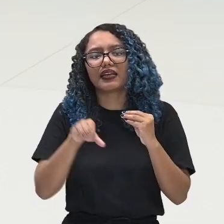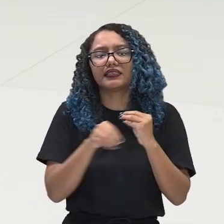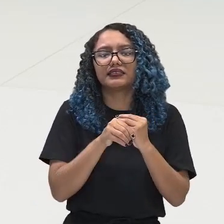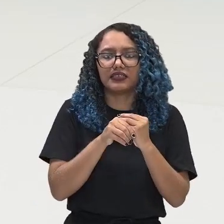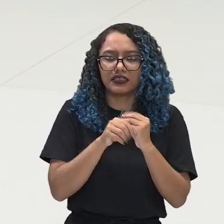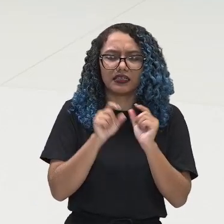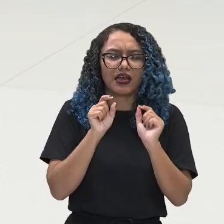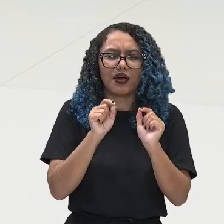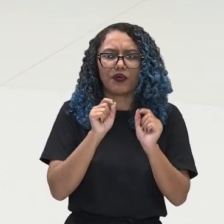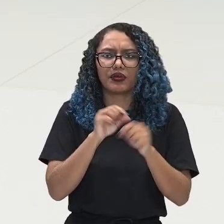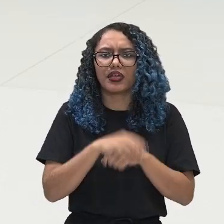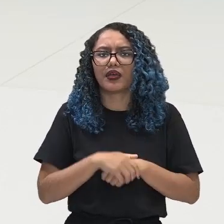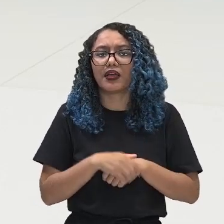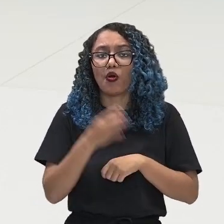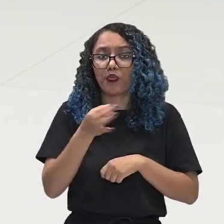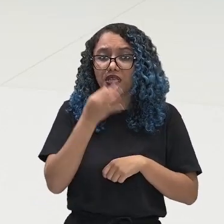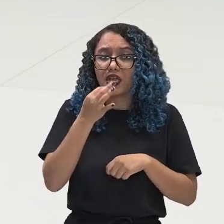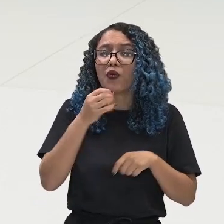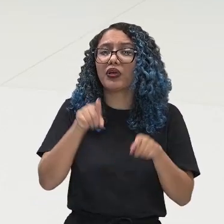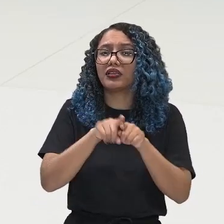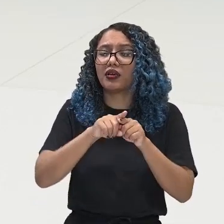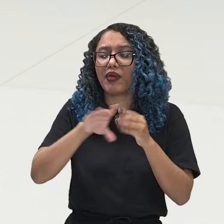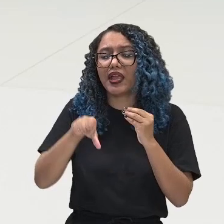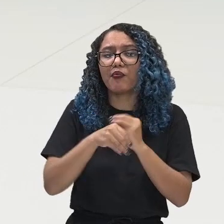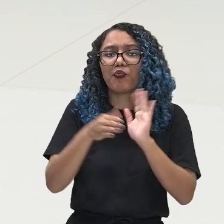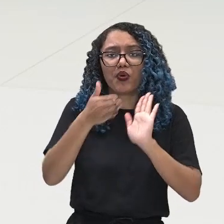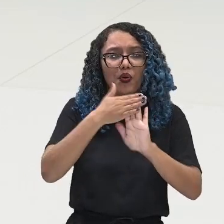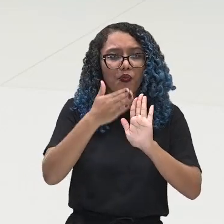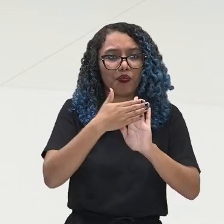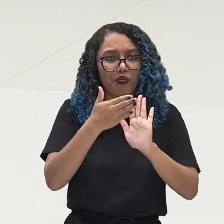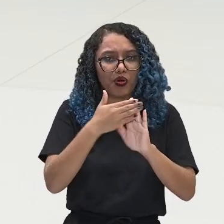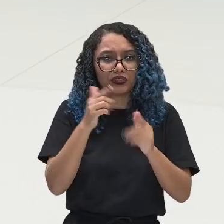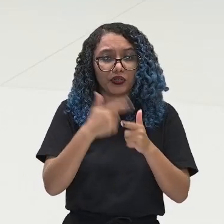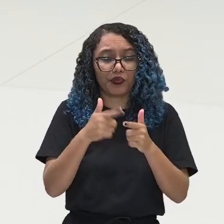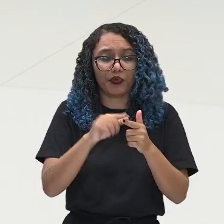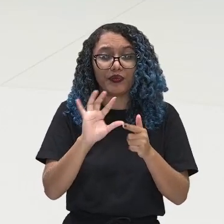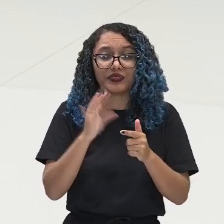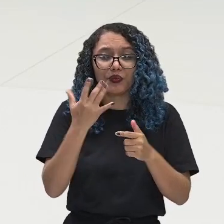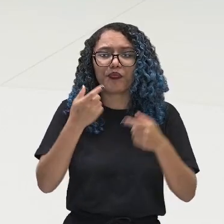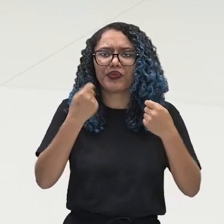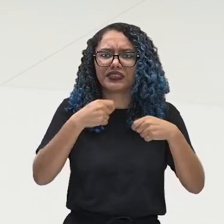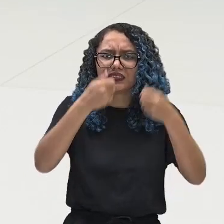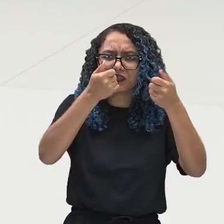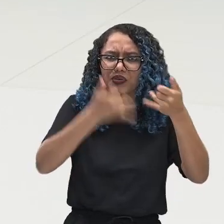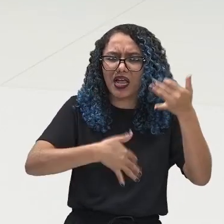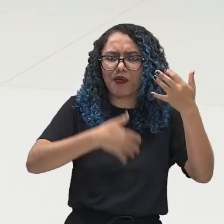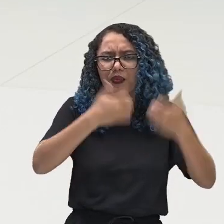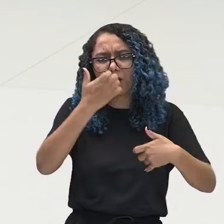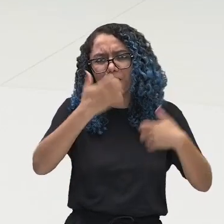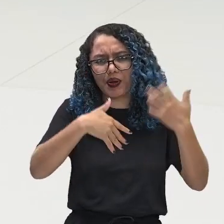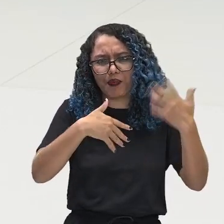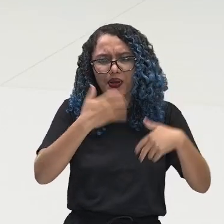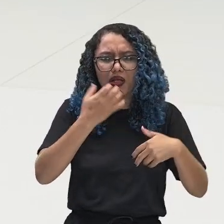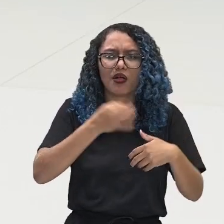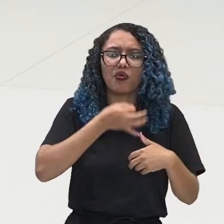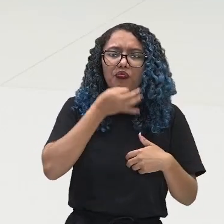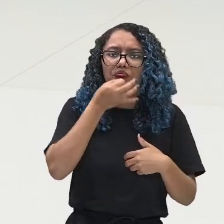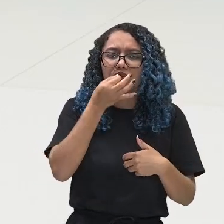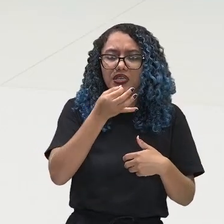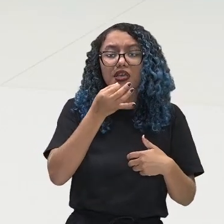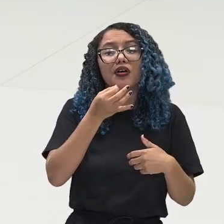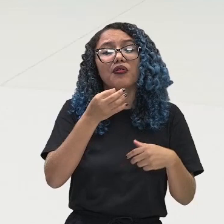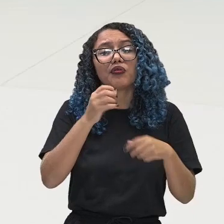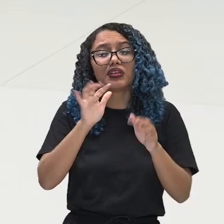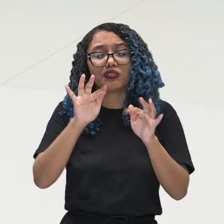Uma proposta de intervenção. Então, você precisa ali realmente relatar toda a situação, o que você acha a respeito do tema, mas